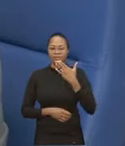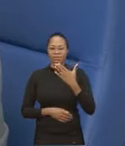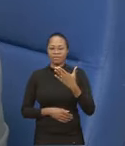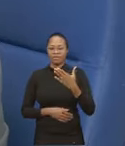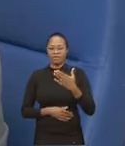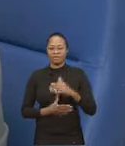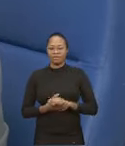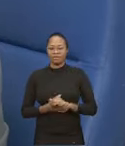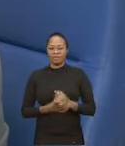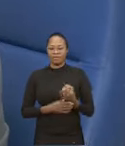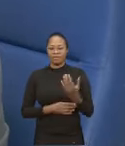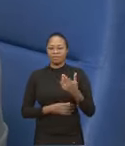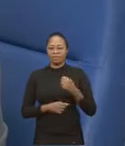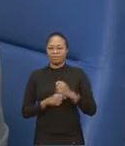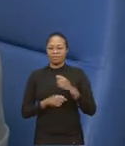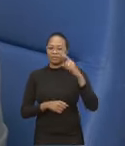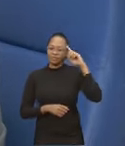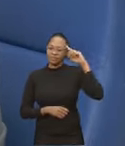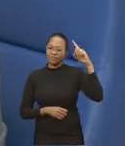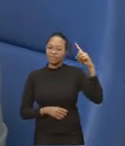sessão especial no dia